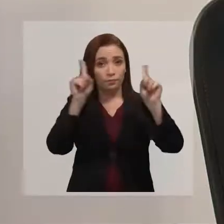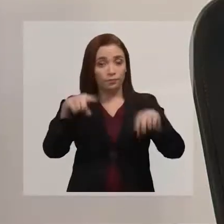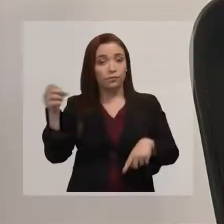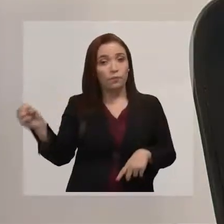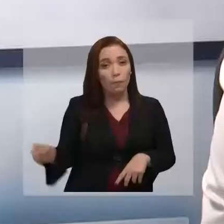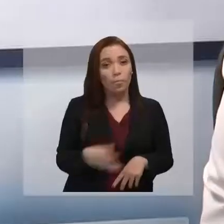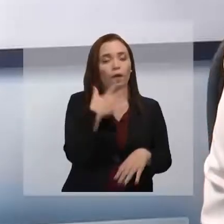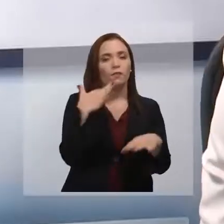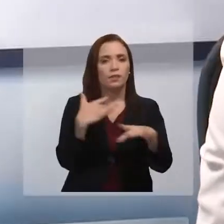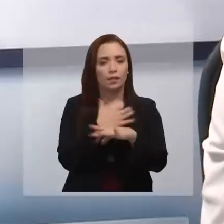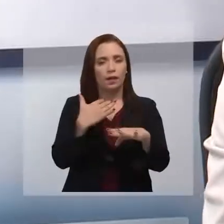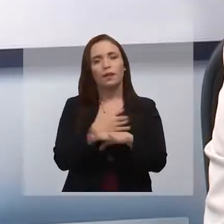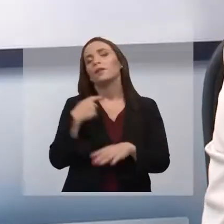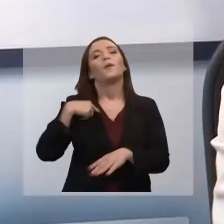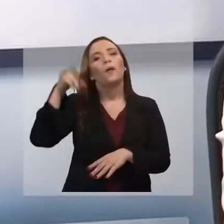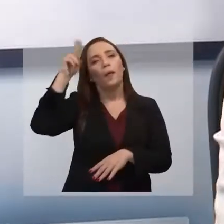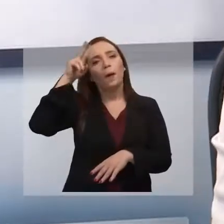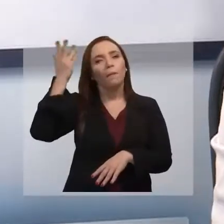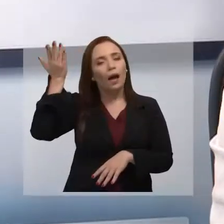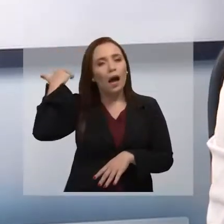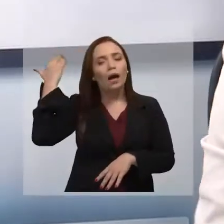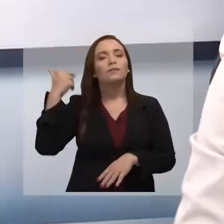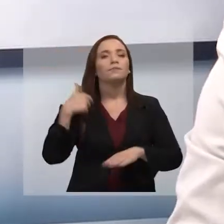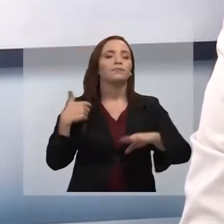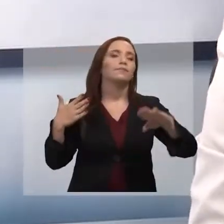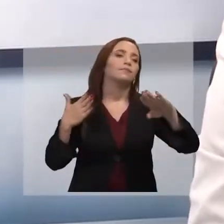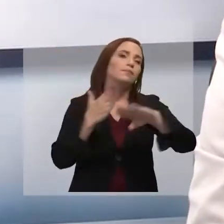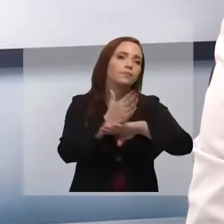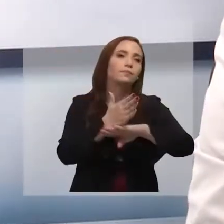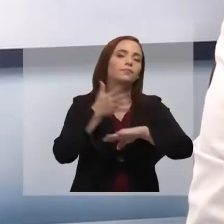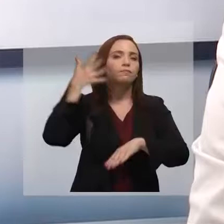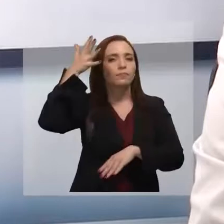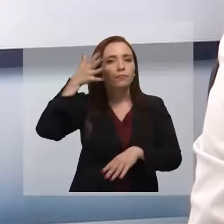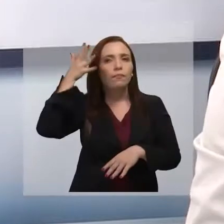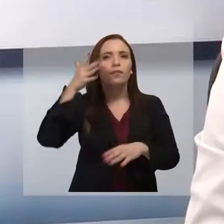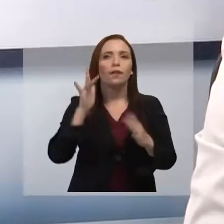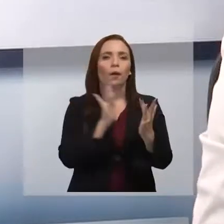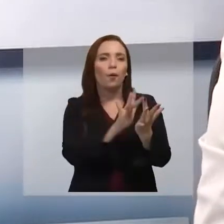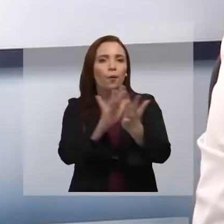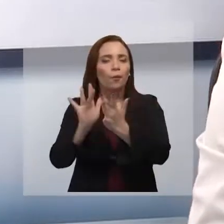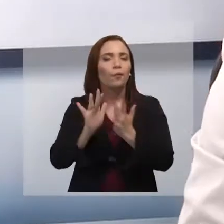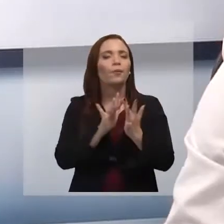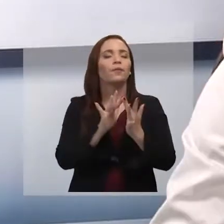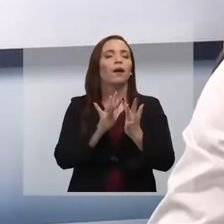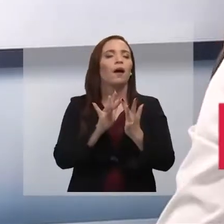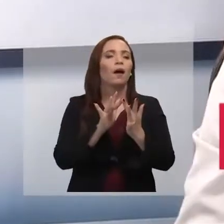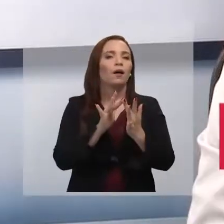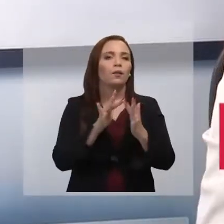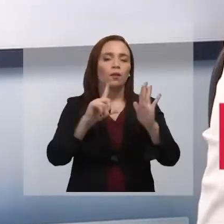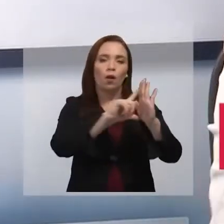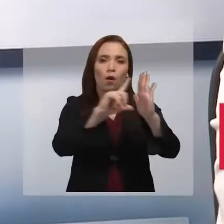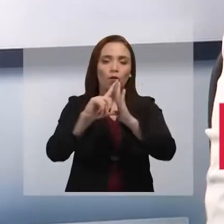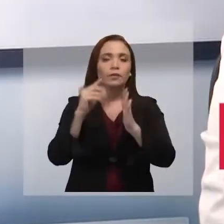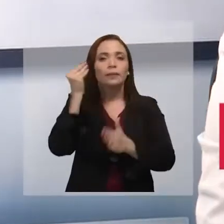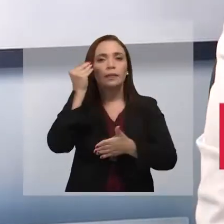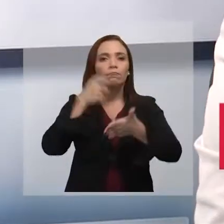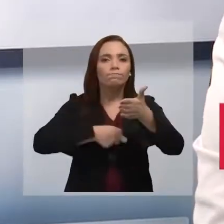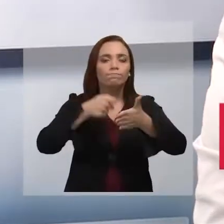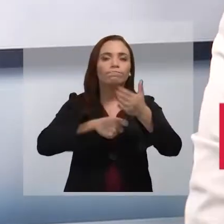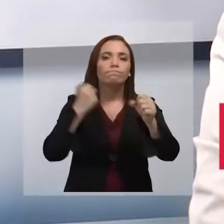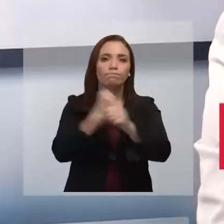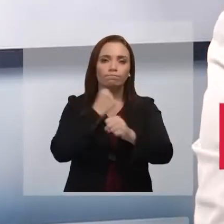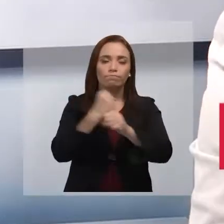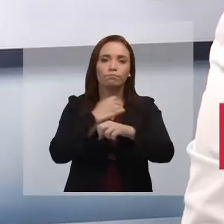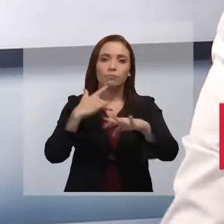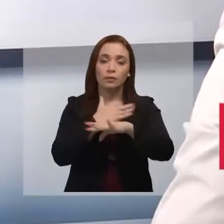Centro, assim que eu ganhei para vereador, antes da eleição, eu passei lá falando com todos os ambulantes e comerciantes que nós íamos batalhar por uma revitalização